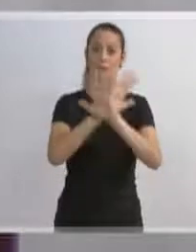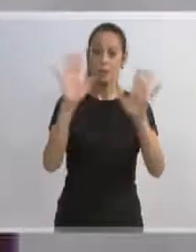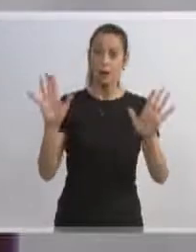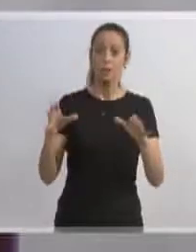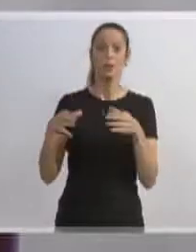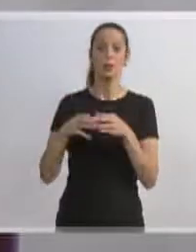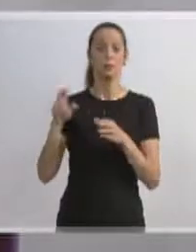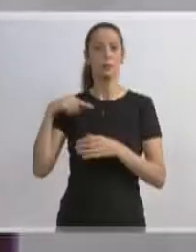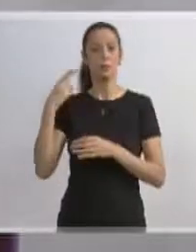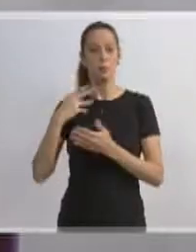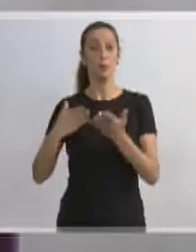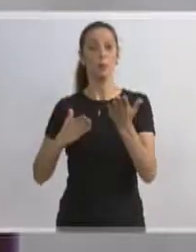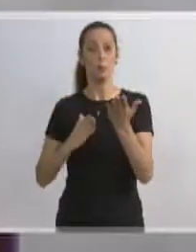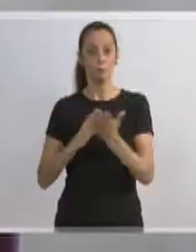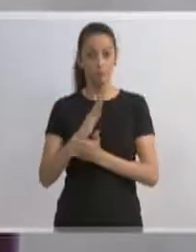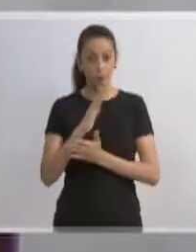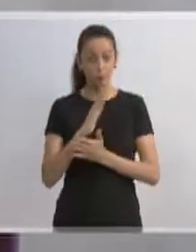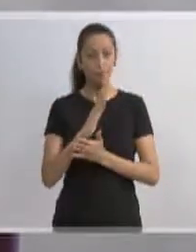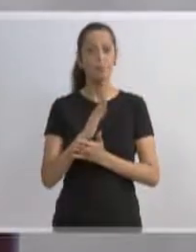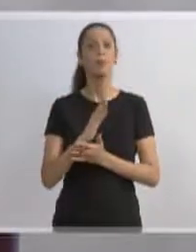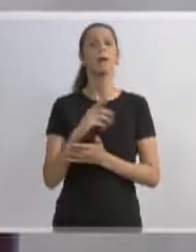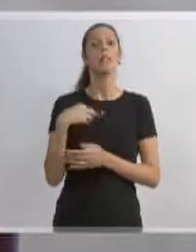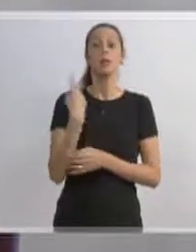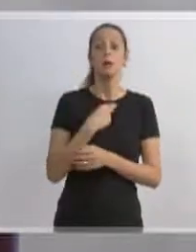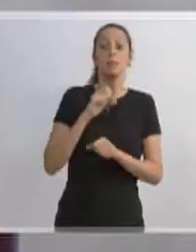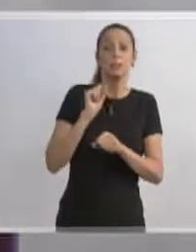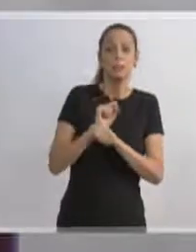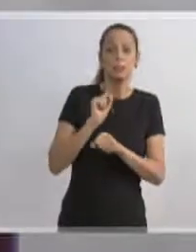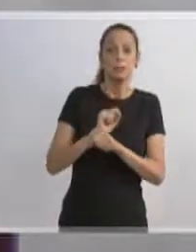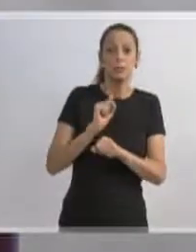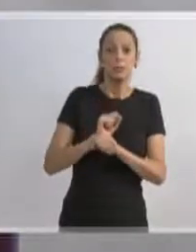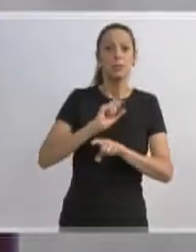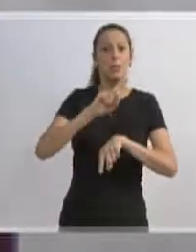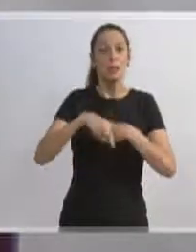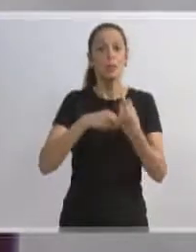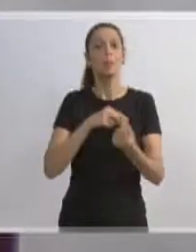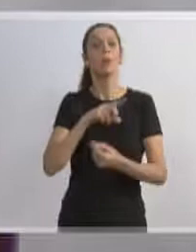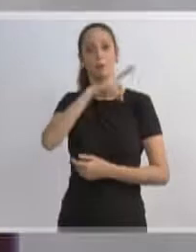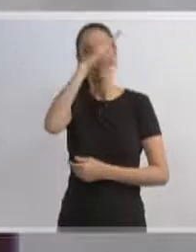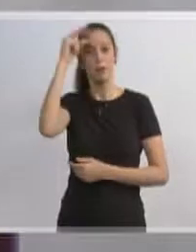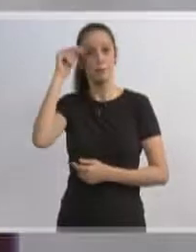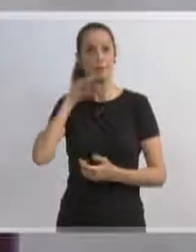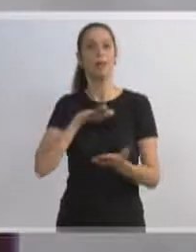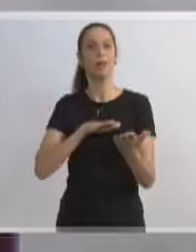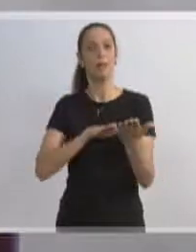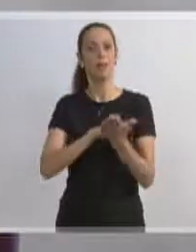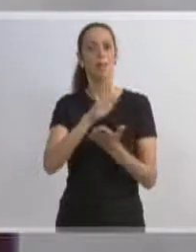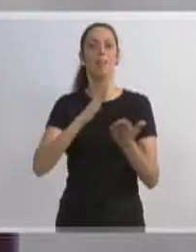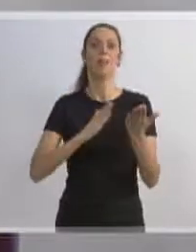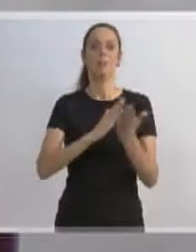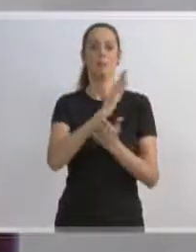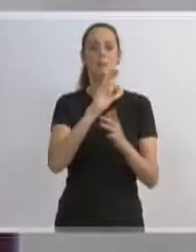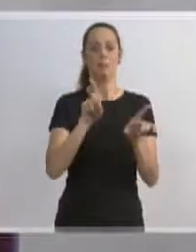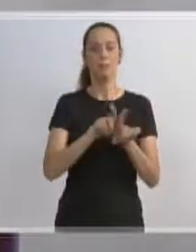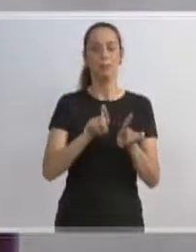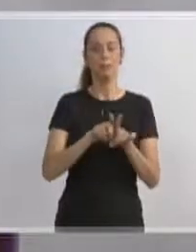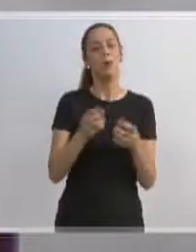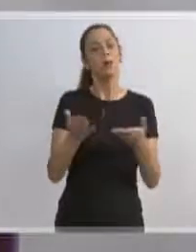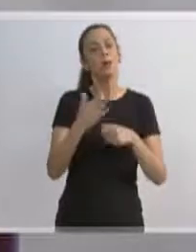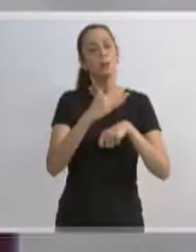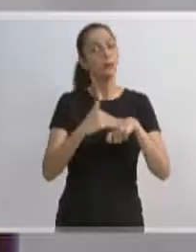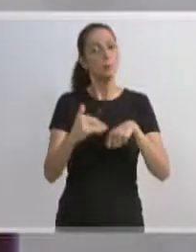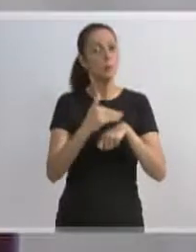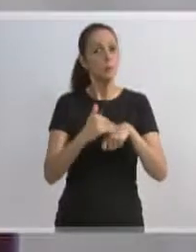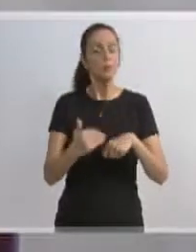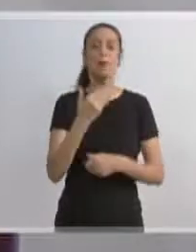essa casa legislativa, nós ficamos esperando, né, que seja sancionado pelo prefeito. Então, faço aqui, de uma forma muito carinhosa, né,